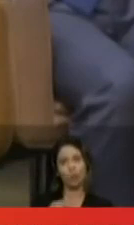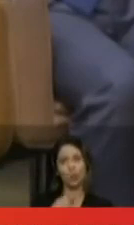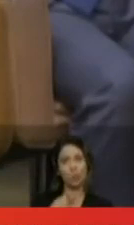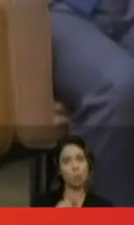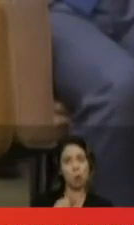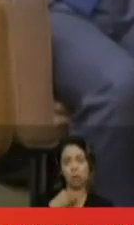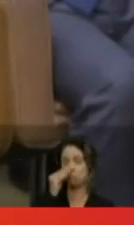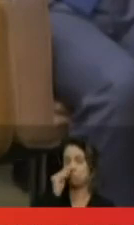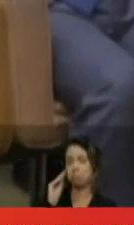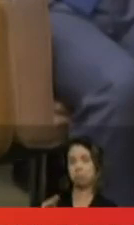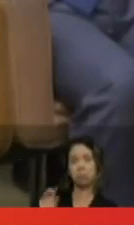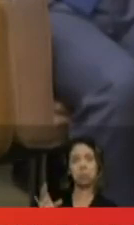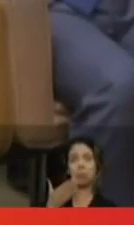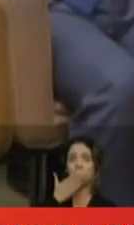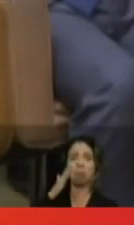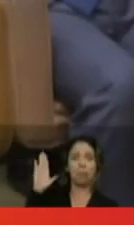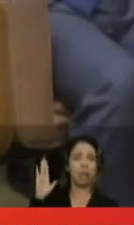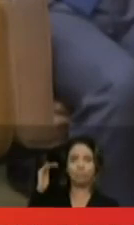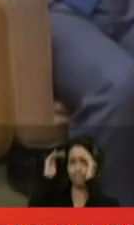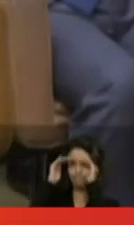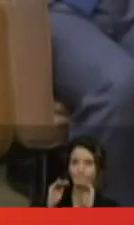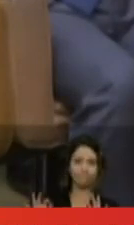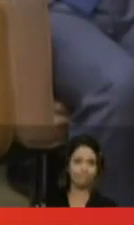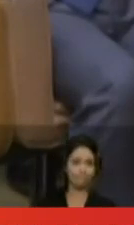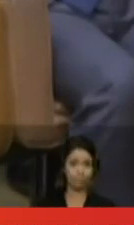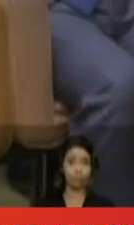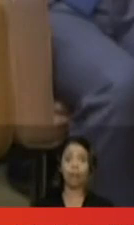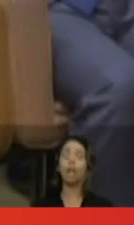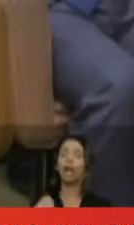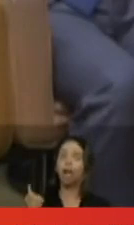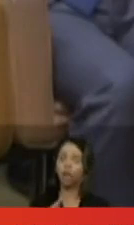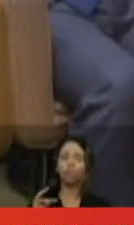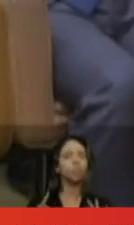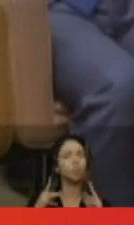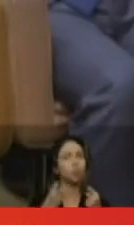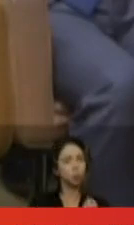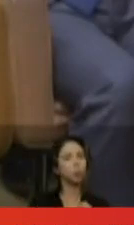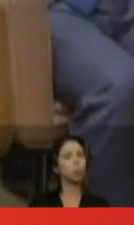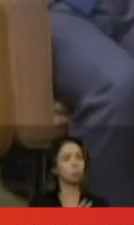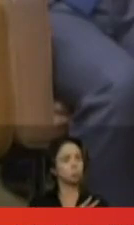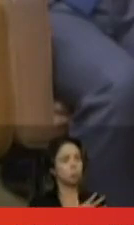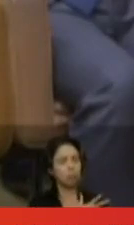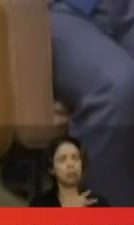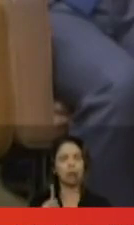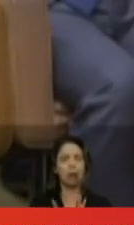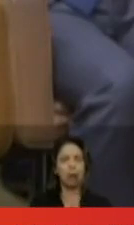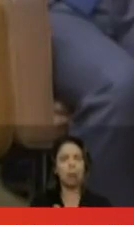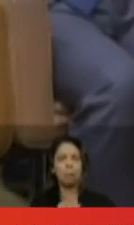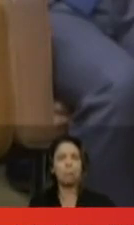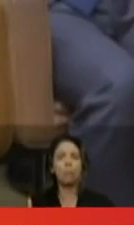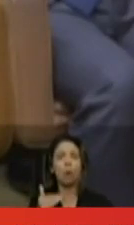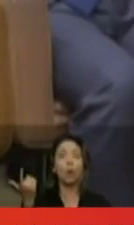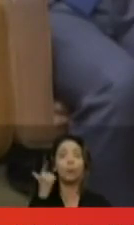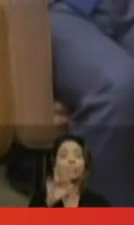democracia brasileira. E aí você vai chegar e falar o seguinte: ah, mas tá errado deles exibirem o vídeo? Eu não acho. Vão ter que sentar em cima